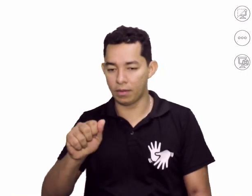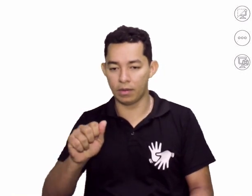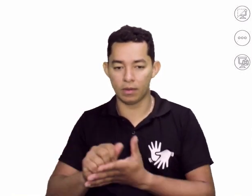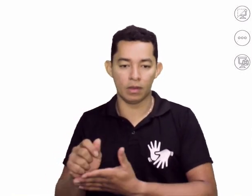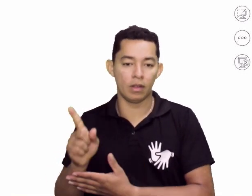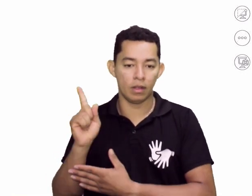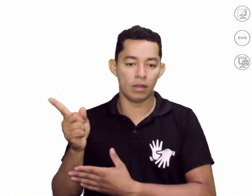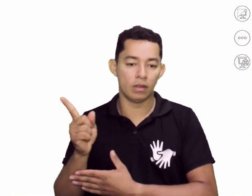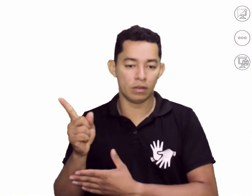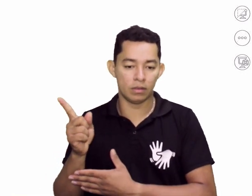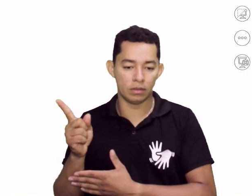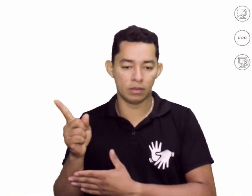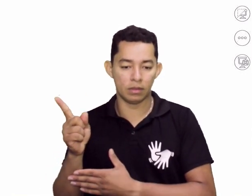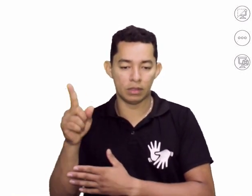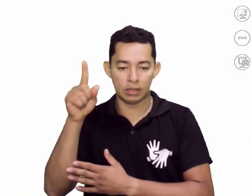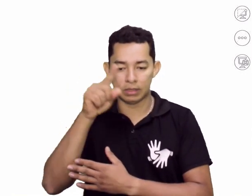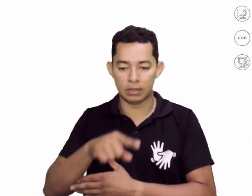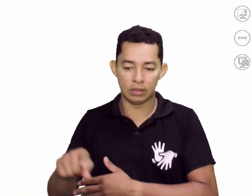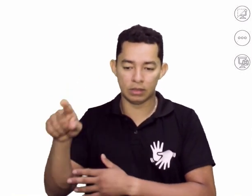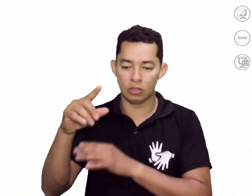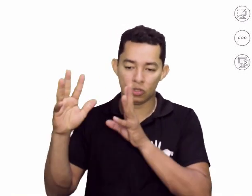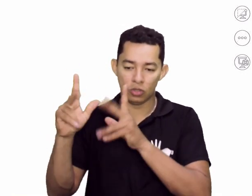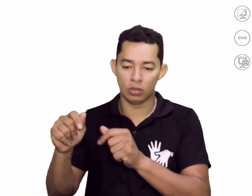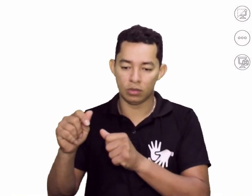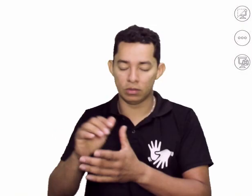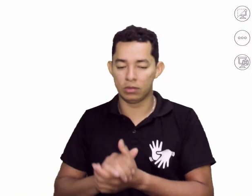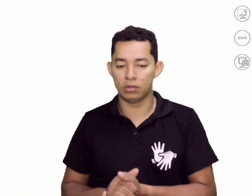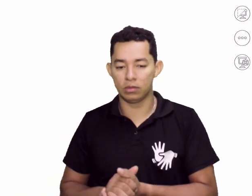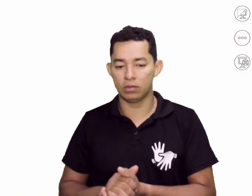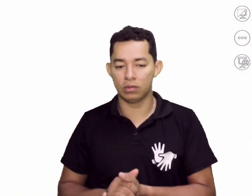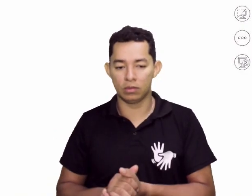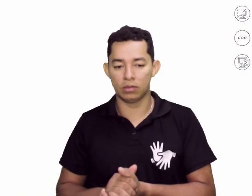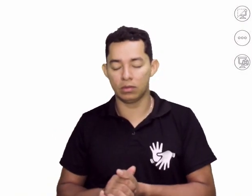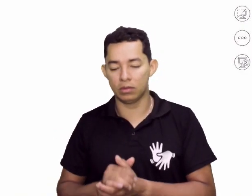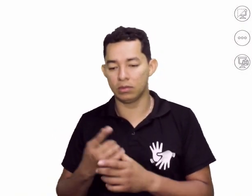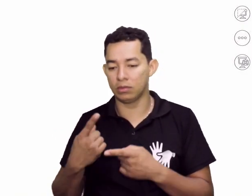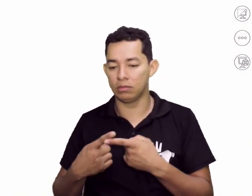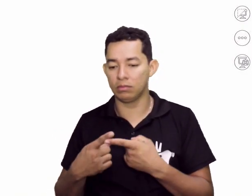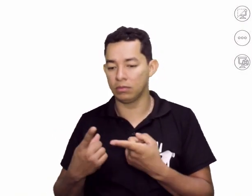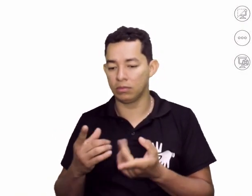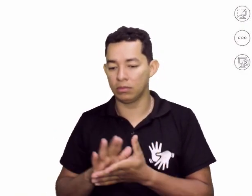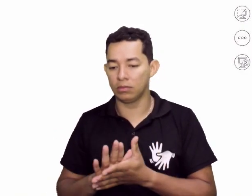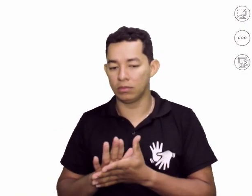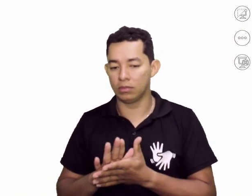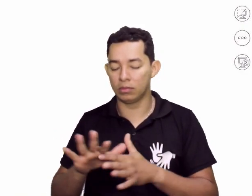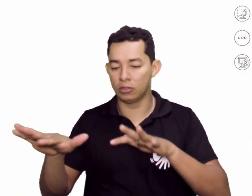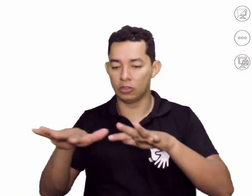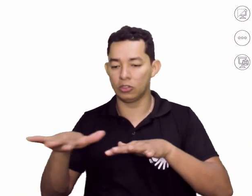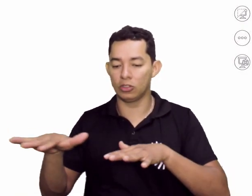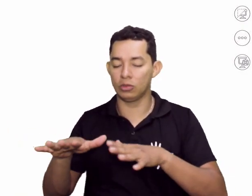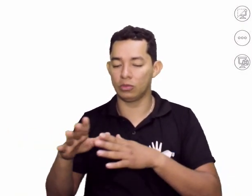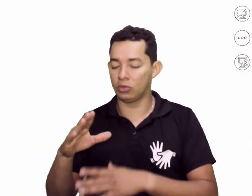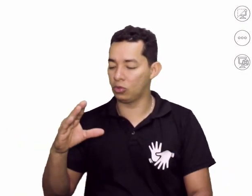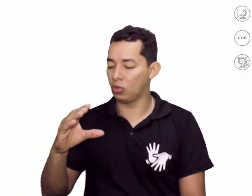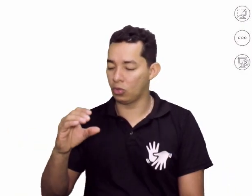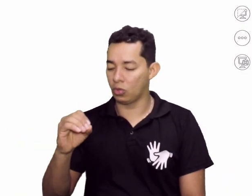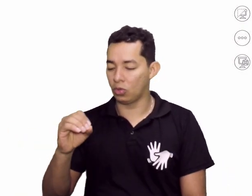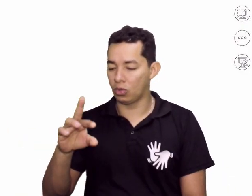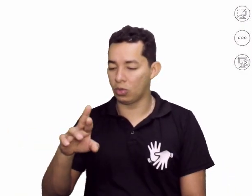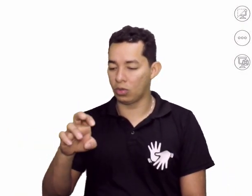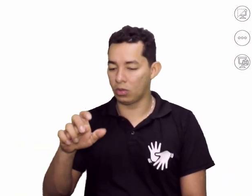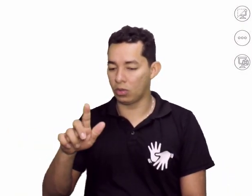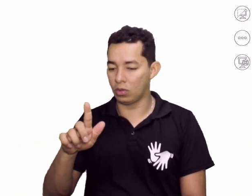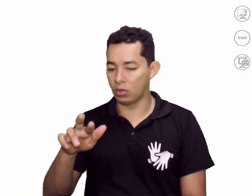espação aqui, ó, todinho, está valendo para os movimentos coreográficos. Olha aí,